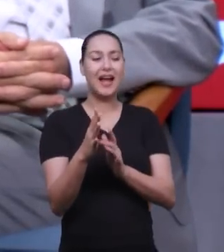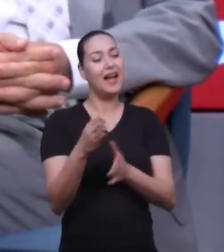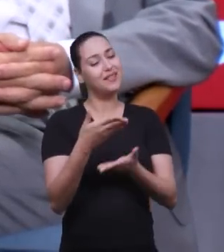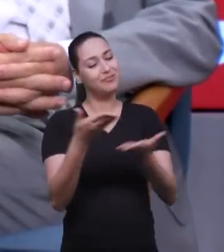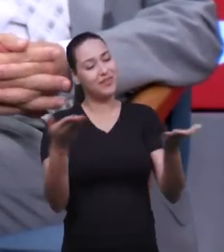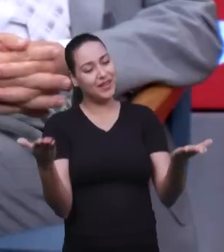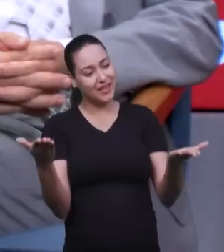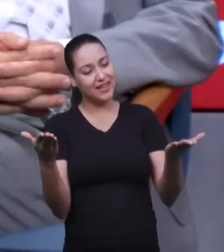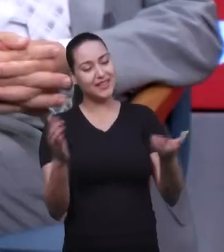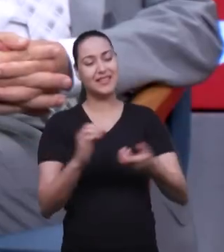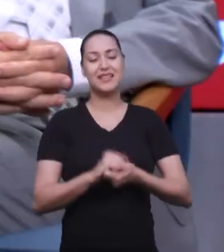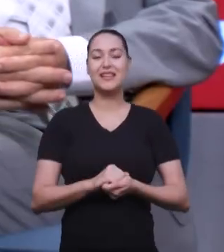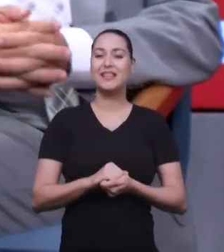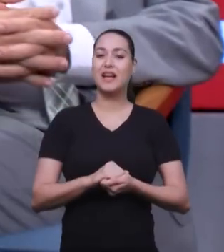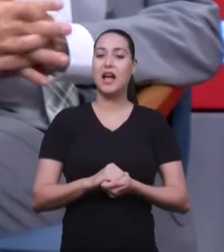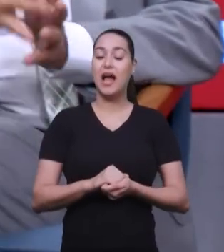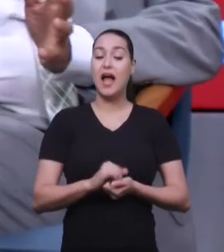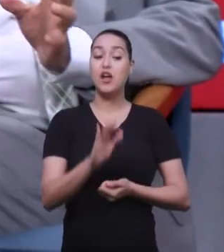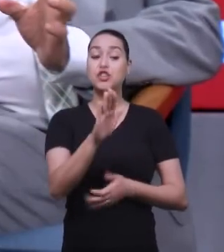cá,